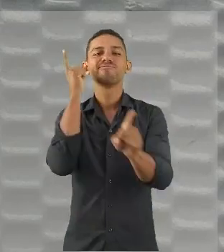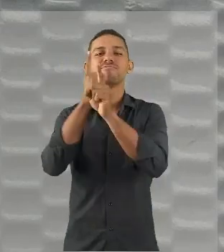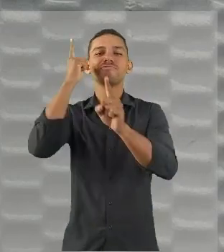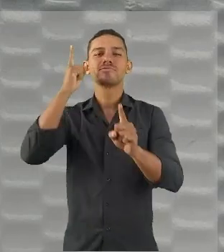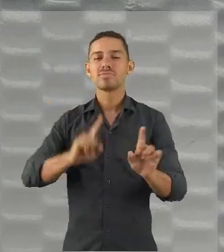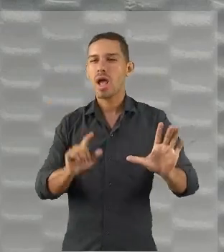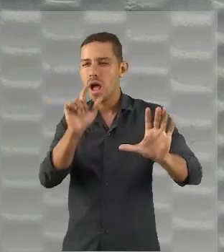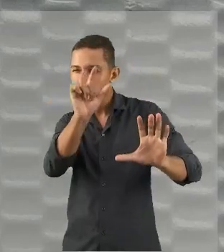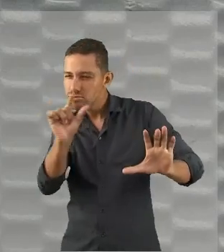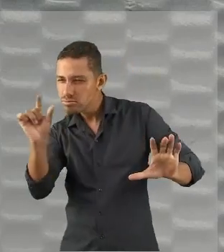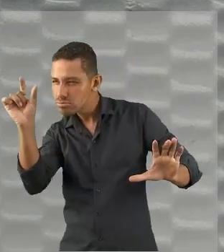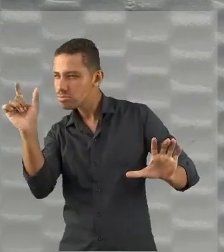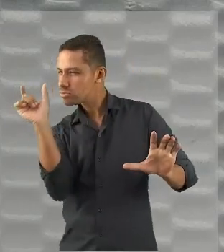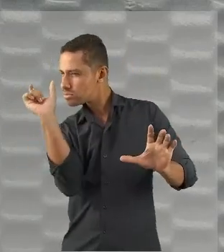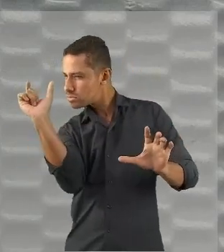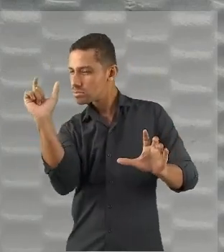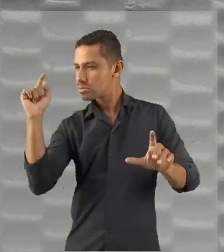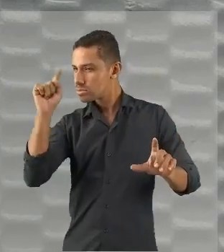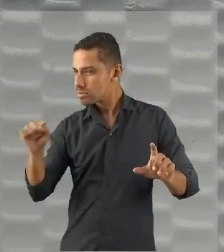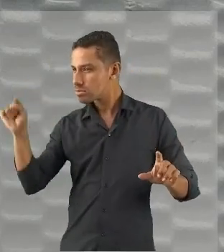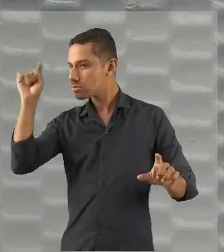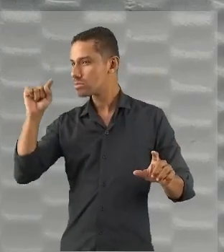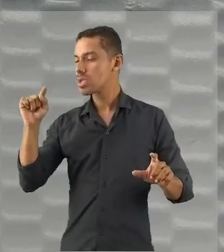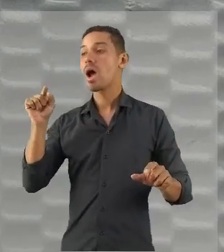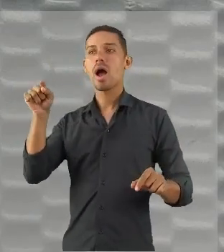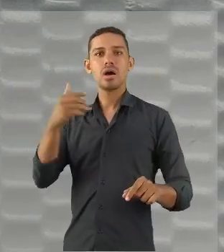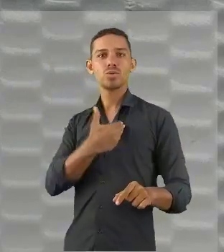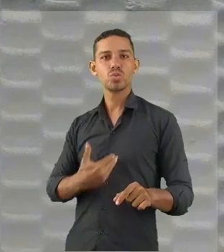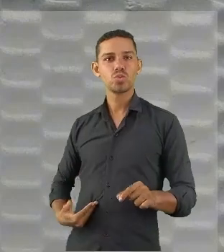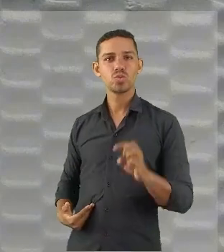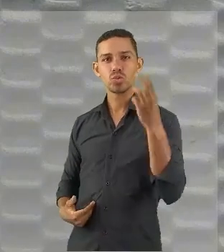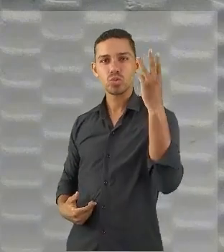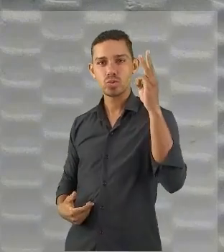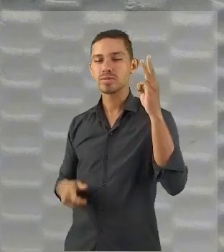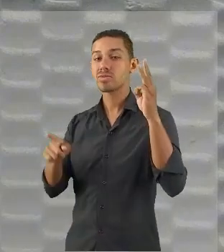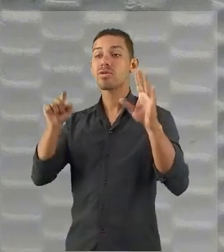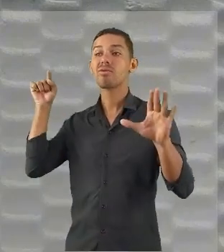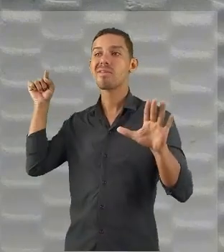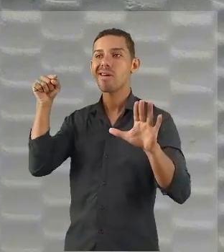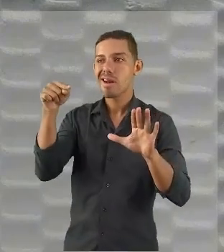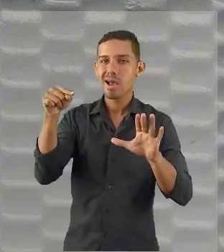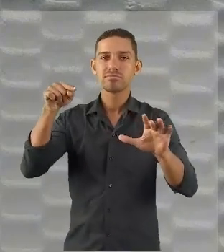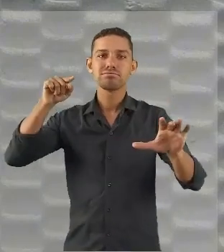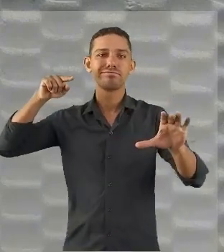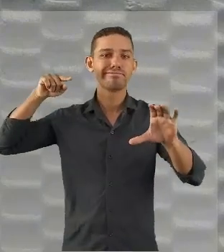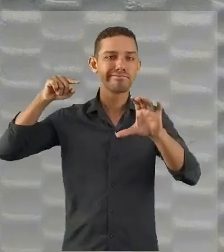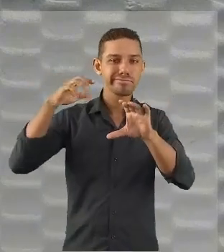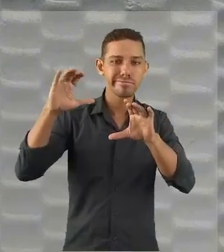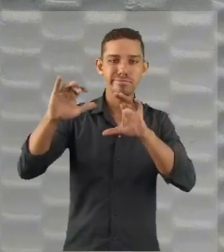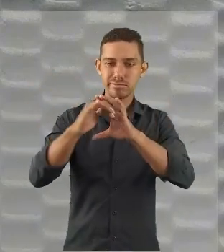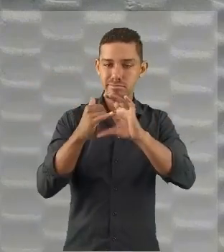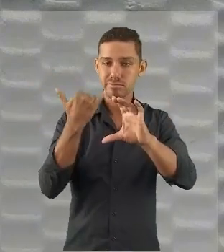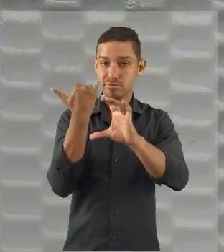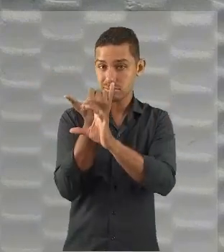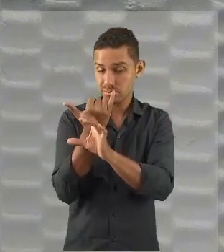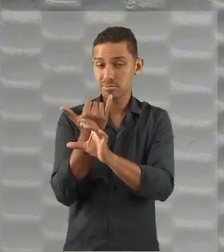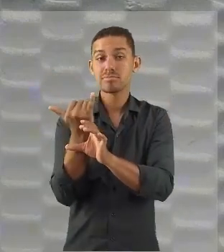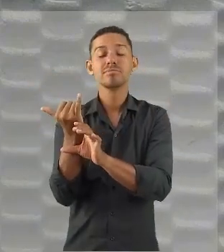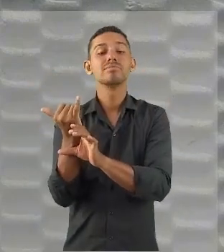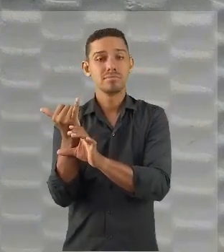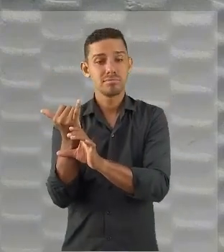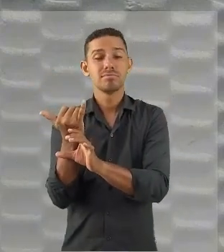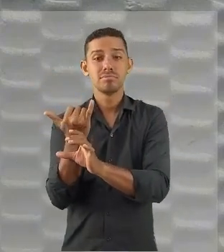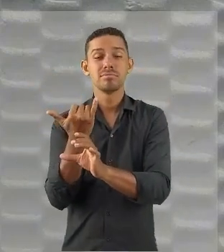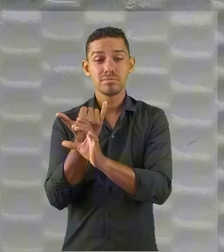lado esquerdo, clica no ícone lá, aí você vai entrar na página do canal, né, o canal da plataforma Gonçalves